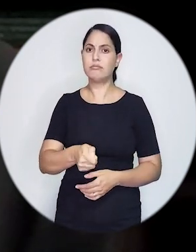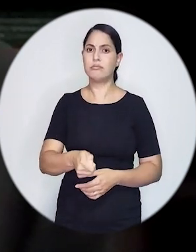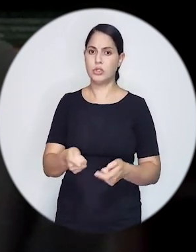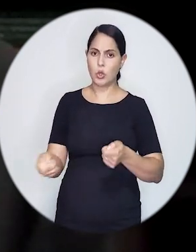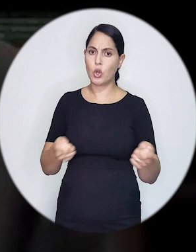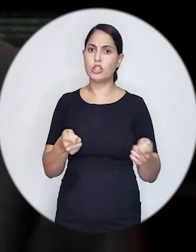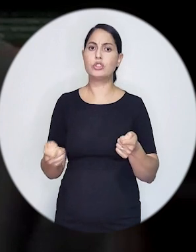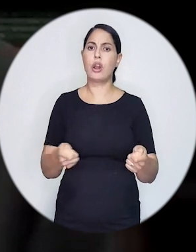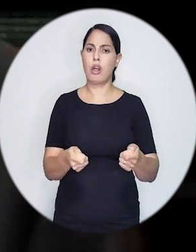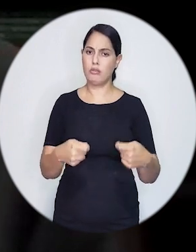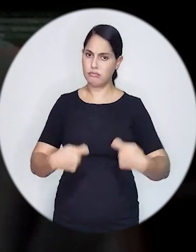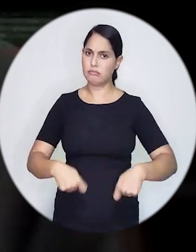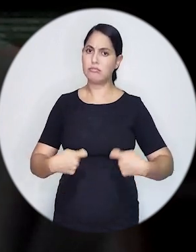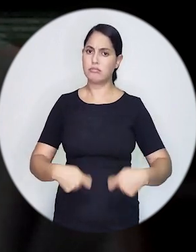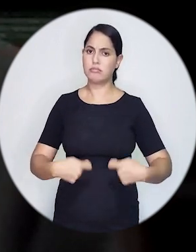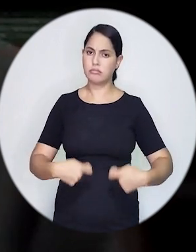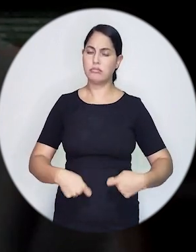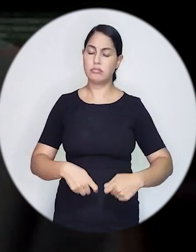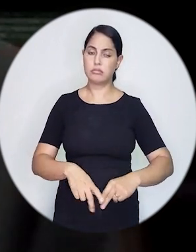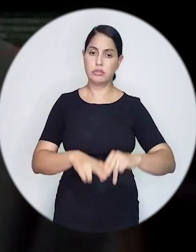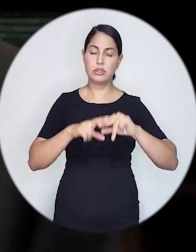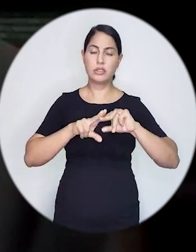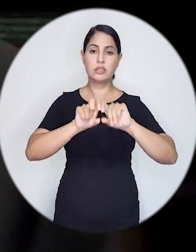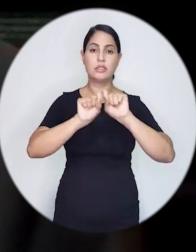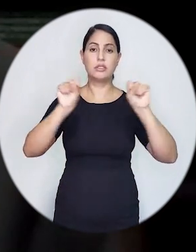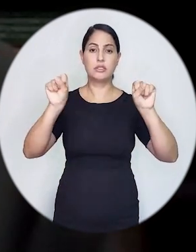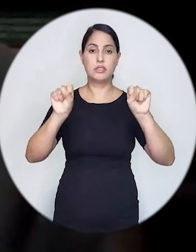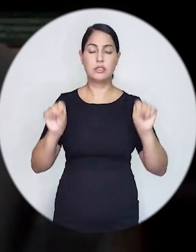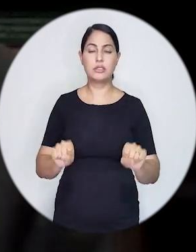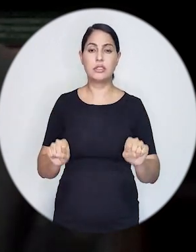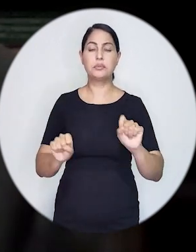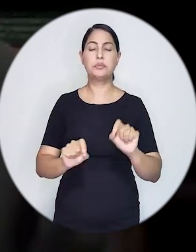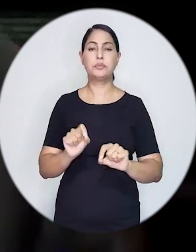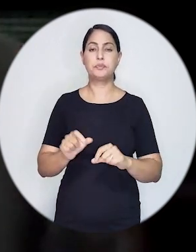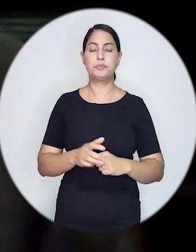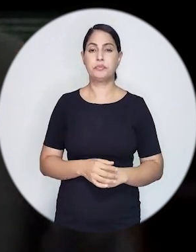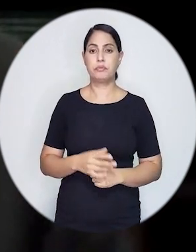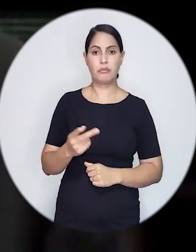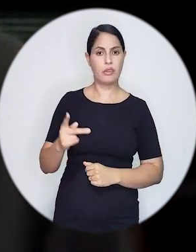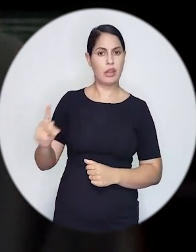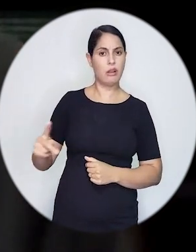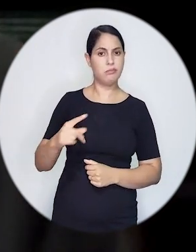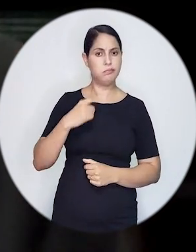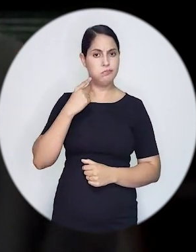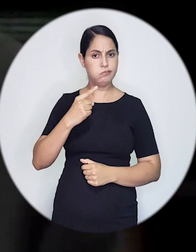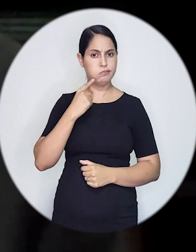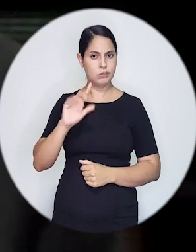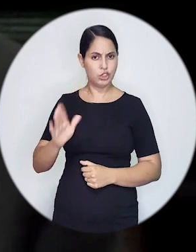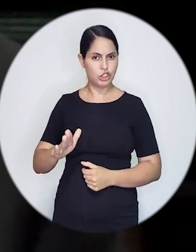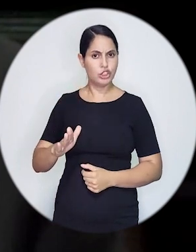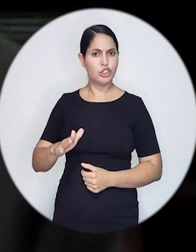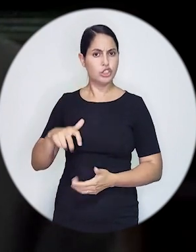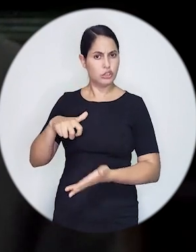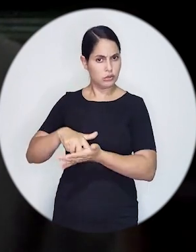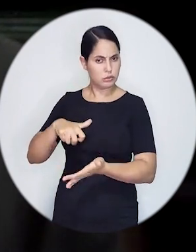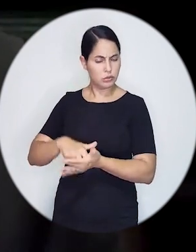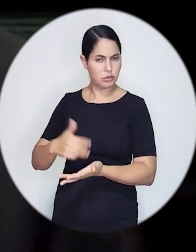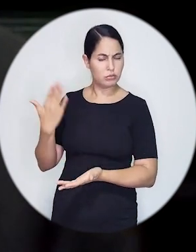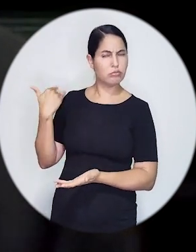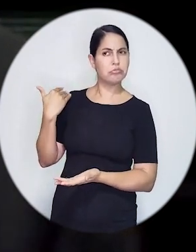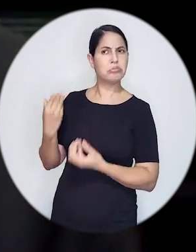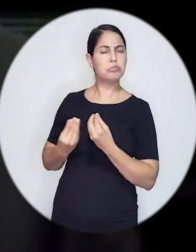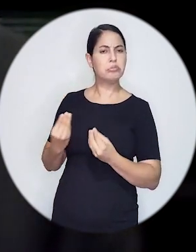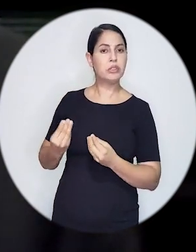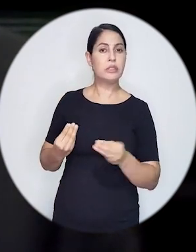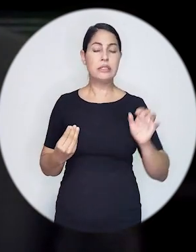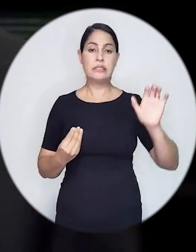controle disciplinar, né? Há um acesso da parte do próprio sistema para saber se o advogado sofreu algum tipo de punição,